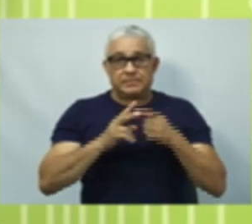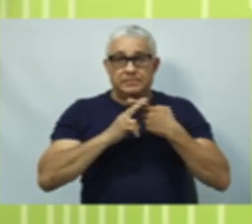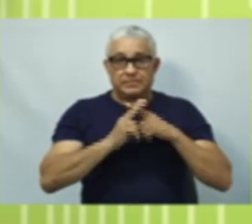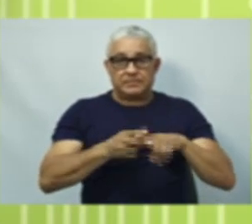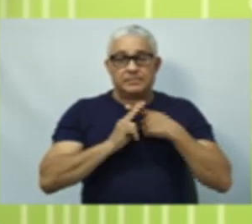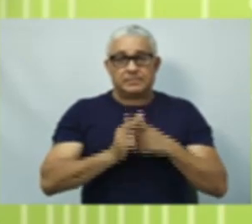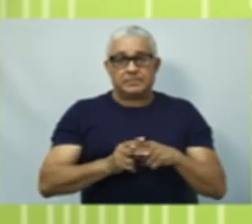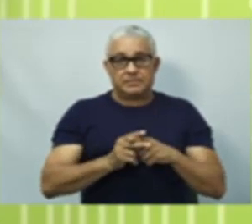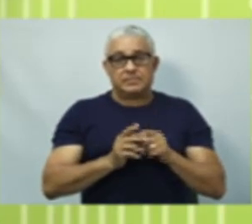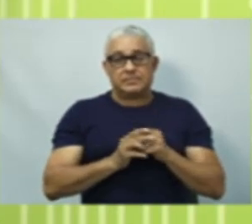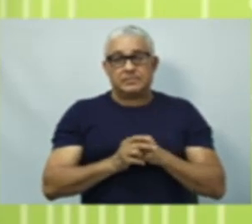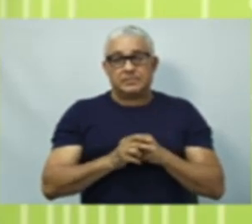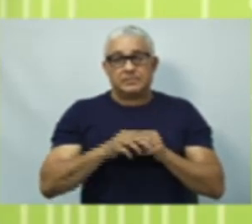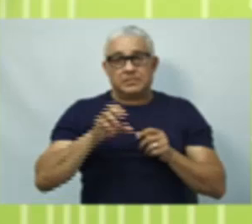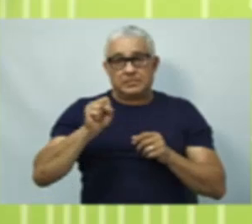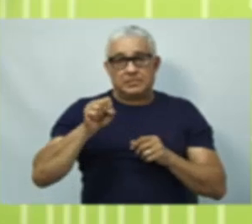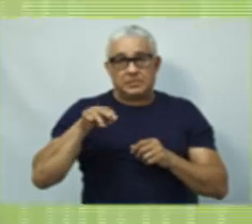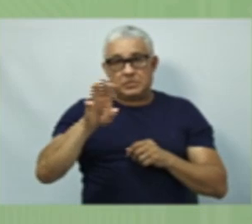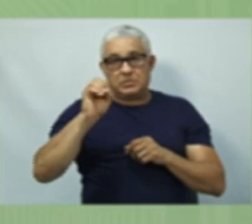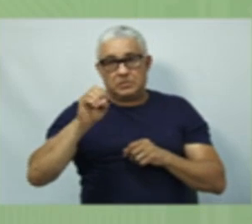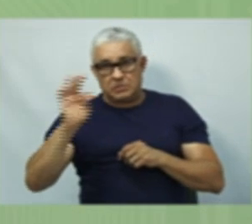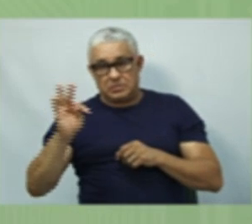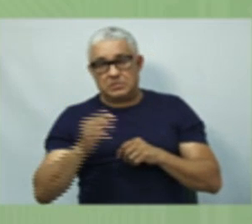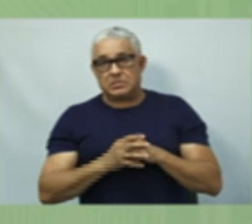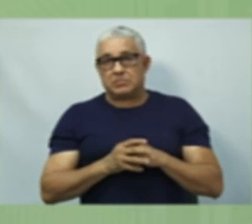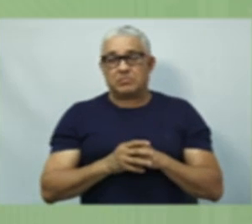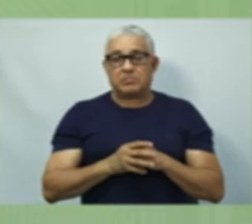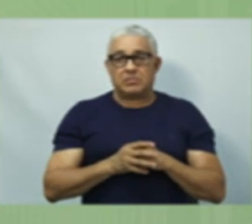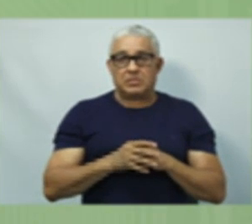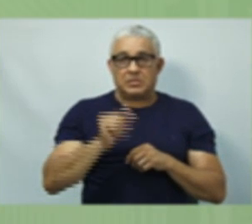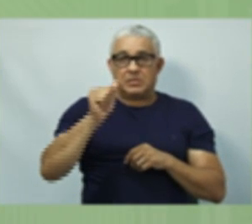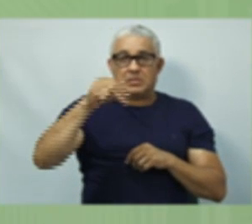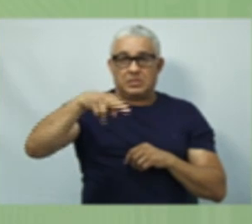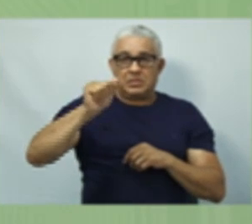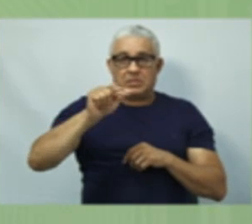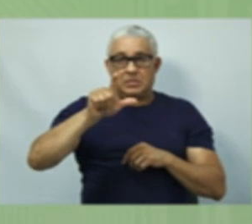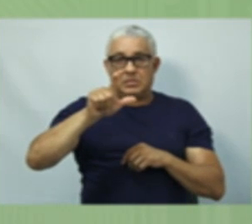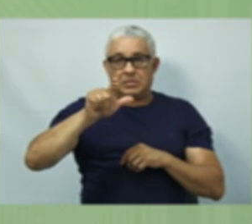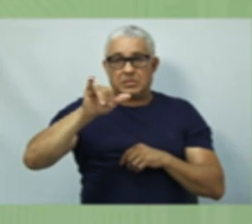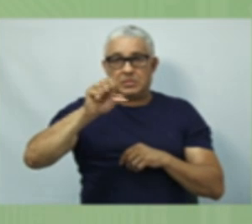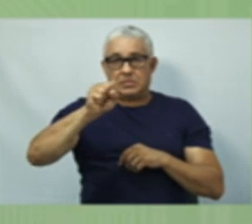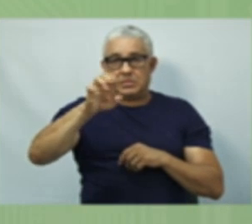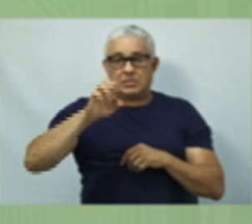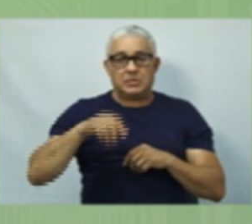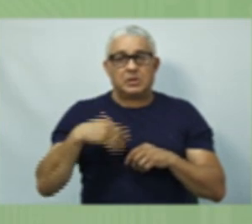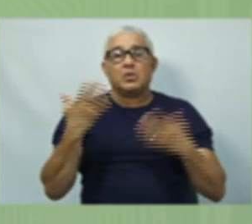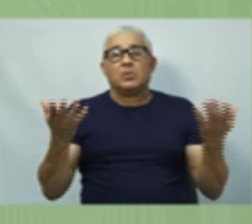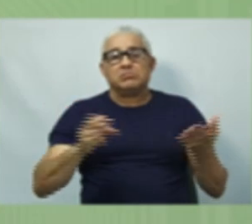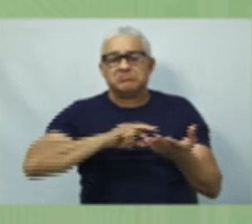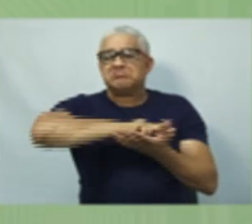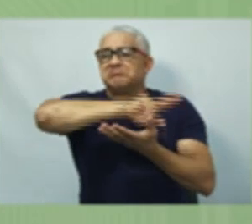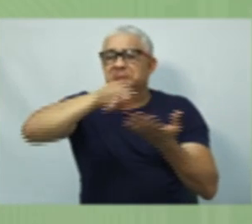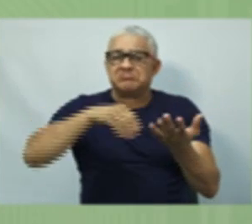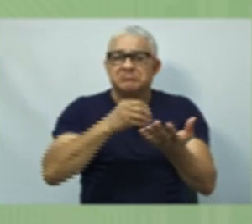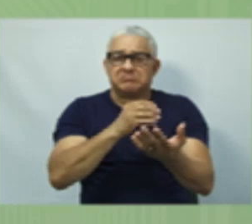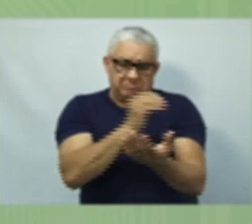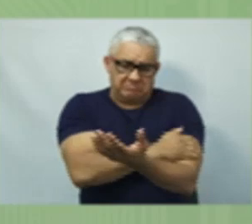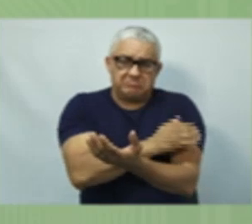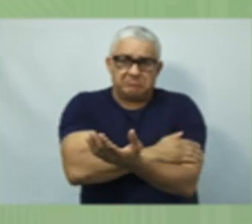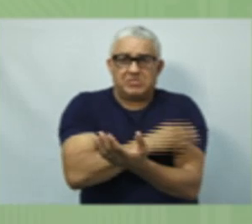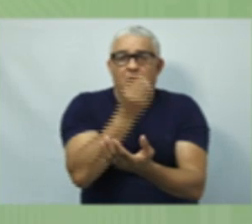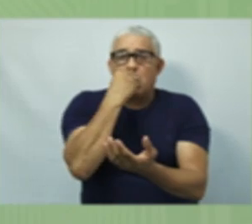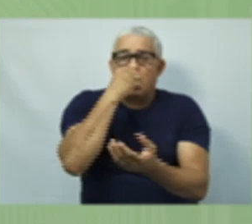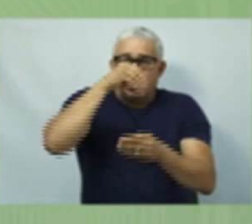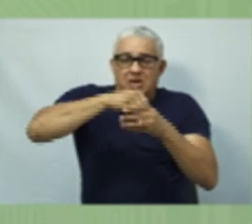ferramenta análise SWOT, que é a análise que nós vamos analisar quais são as forças, as fraquezas